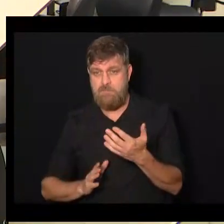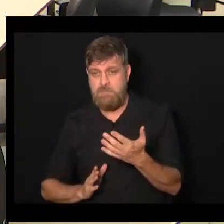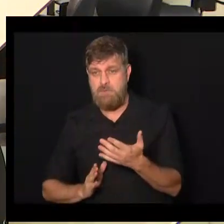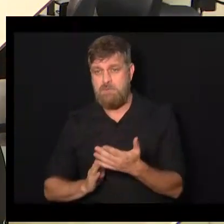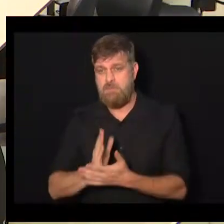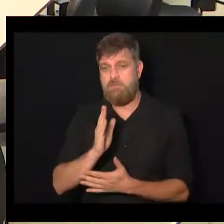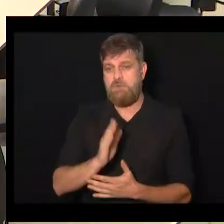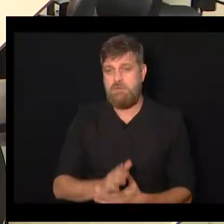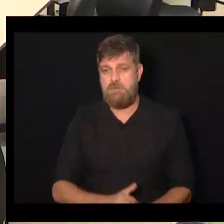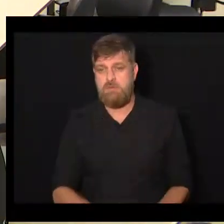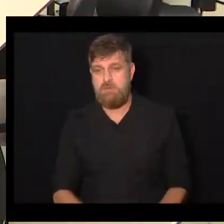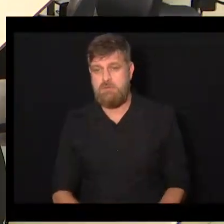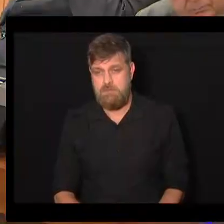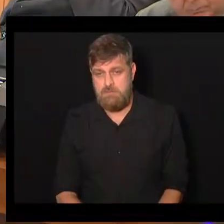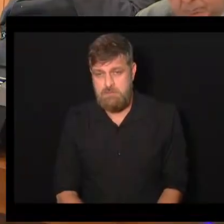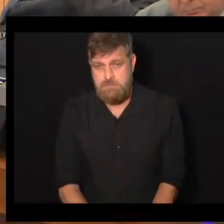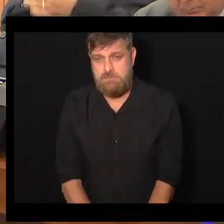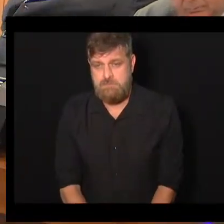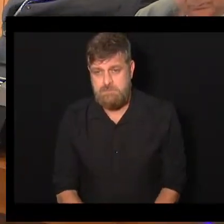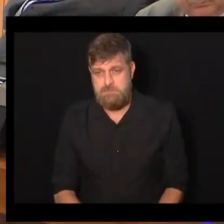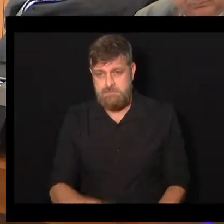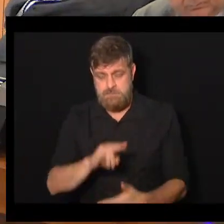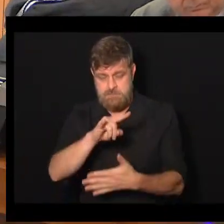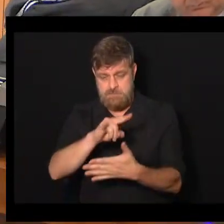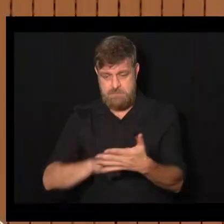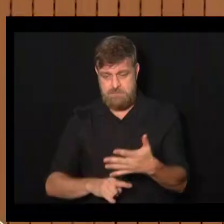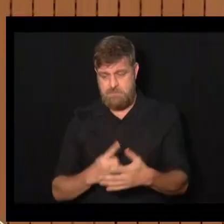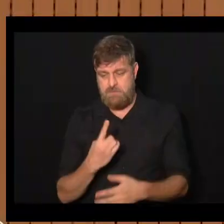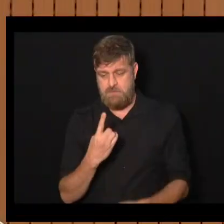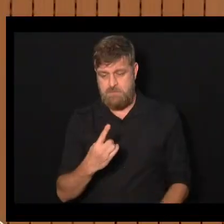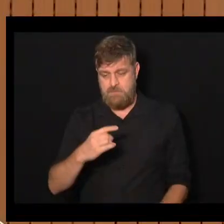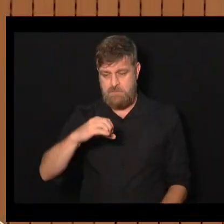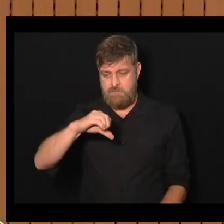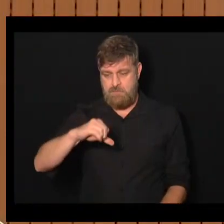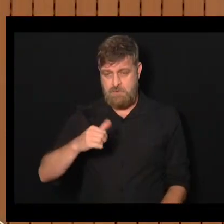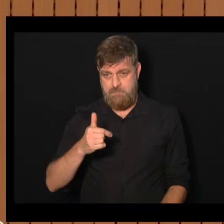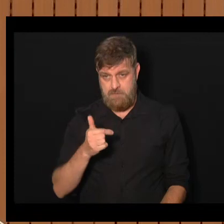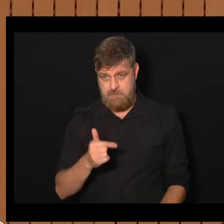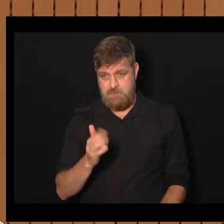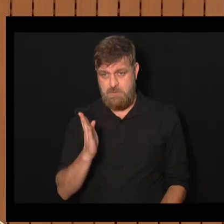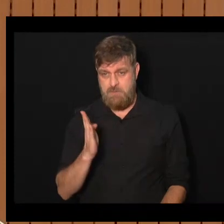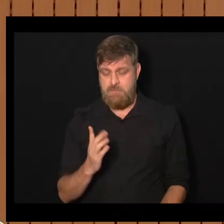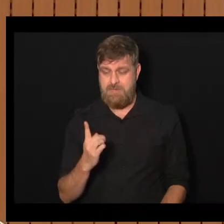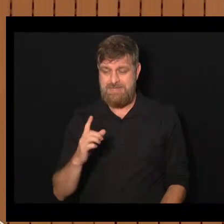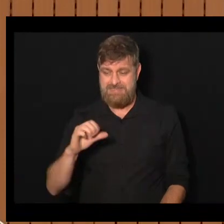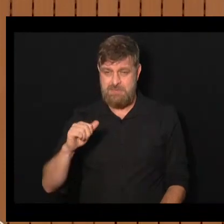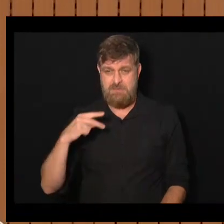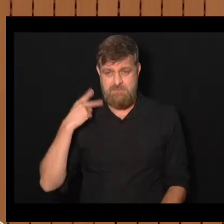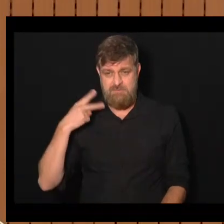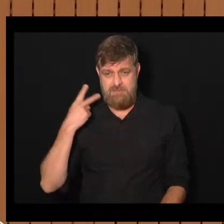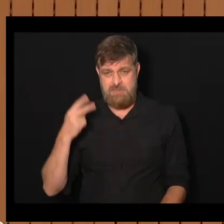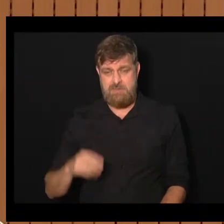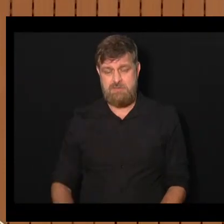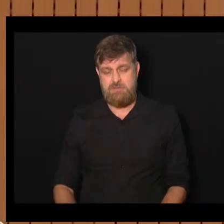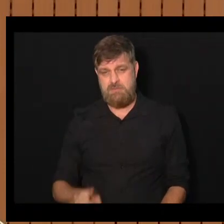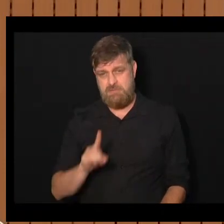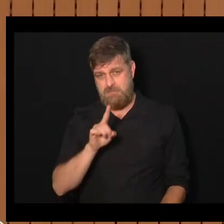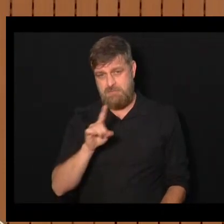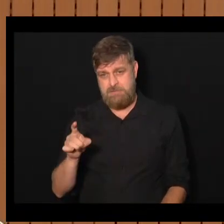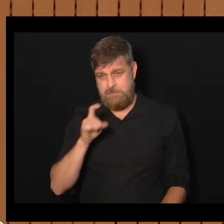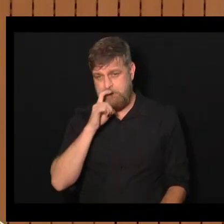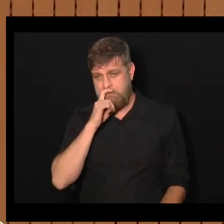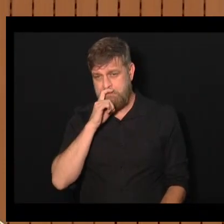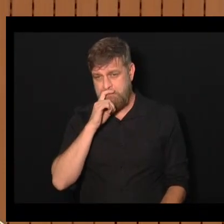estão. Aprovada. Moção de número 192 de 2019, da lavra do vereador José Carlos, que